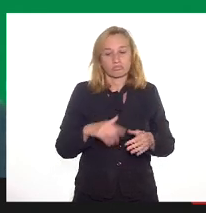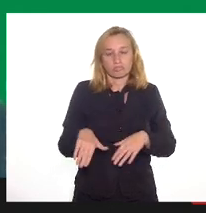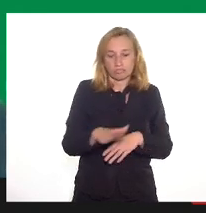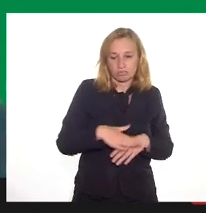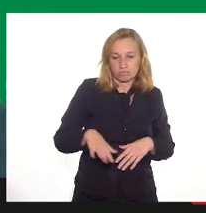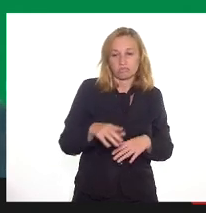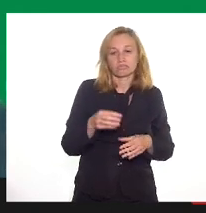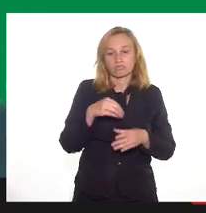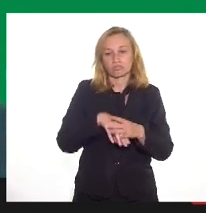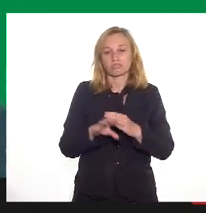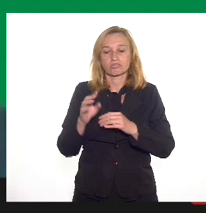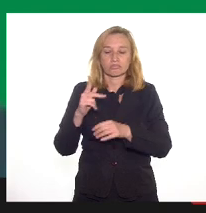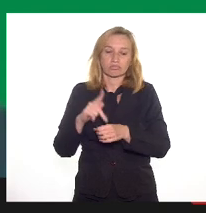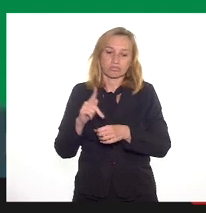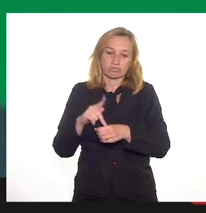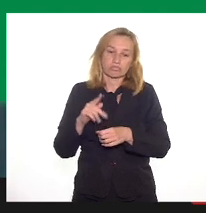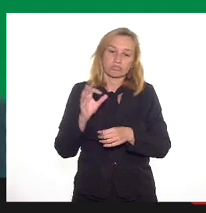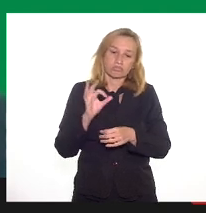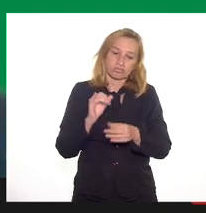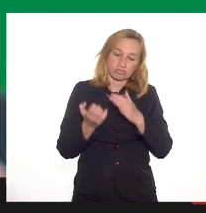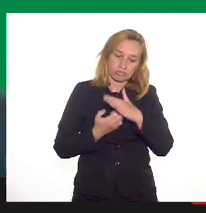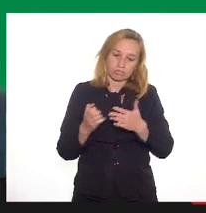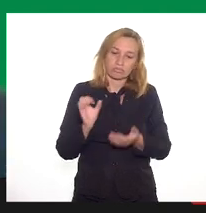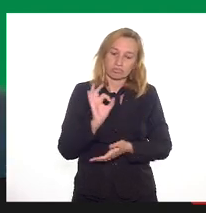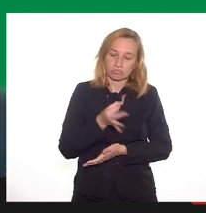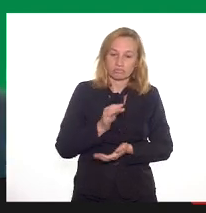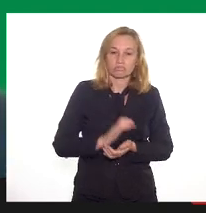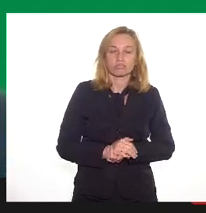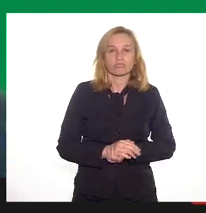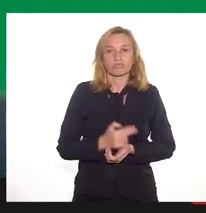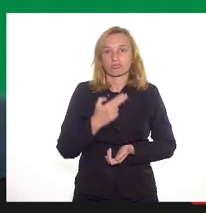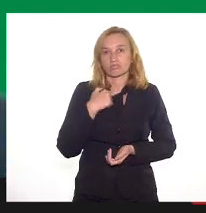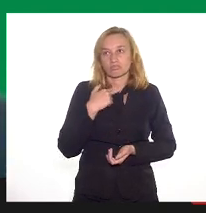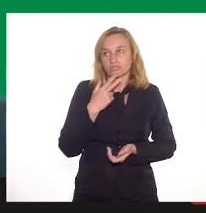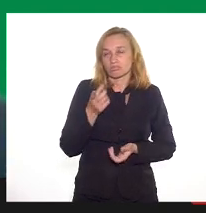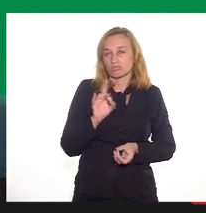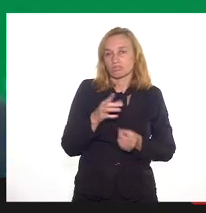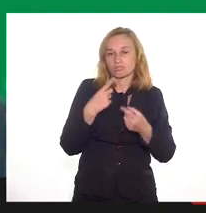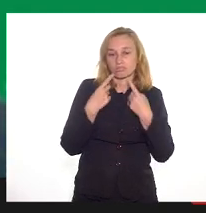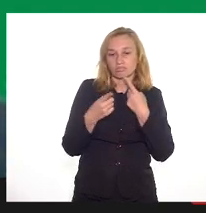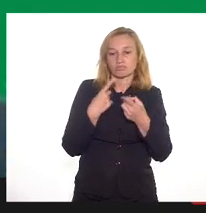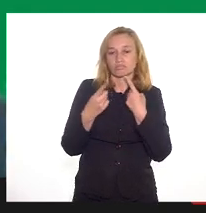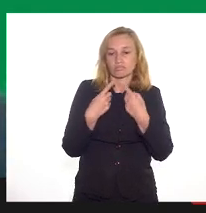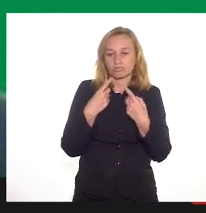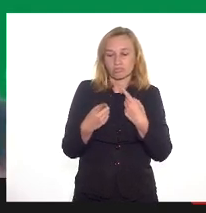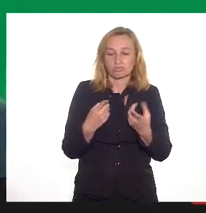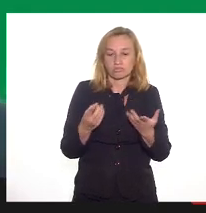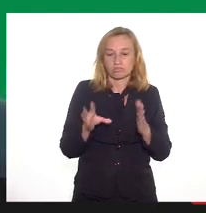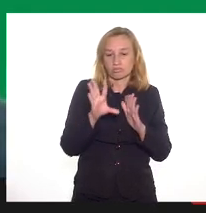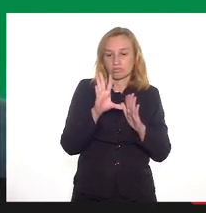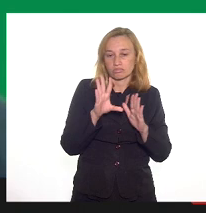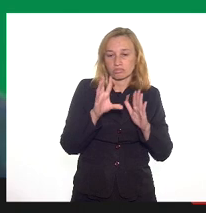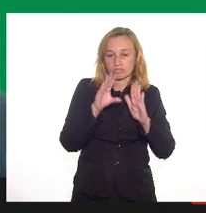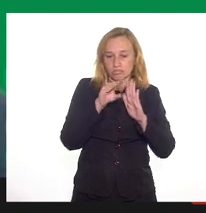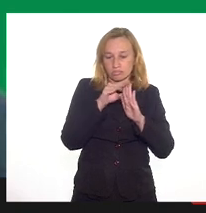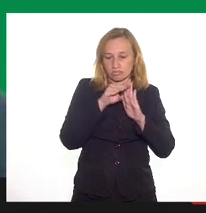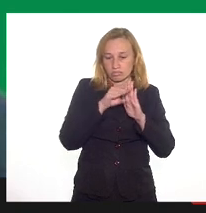nossa empresa especificamente, né? A gente não pode apenas discutir os tópicos